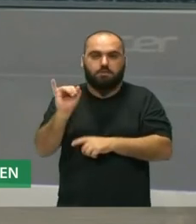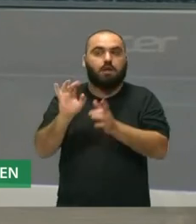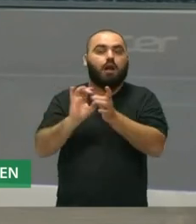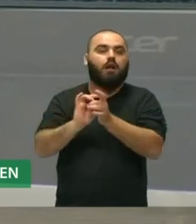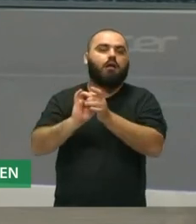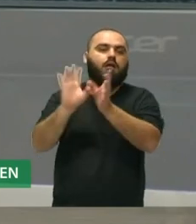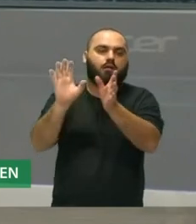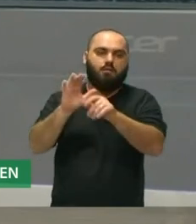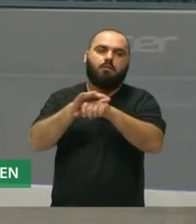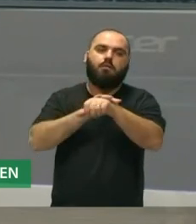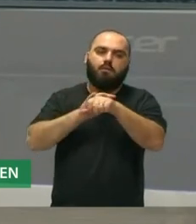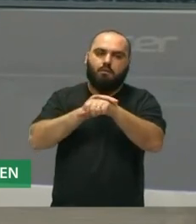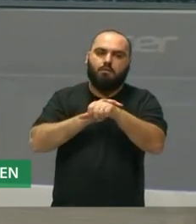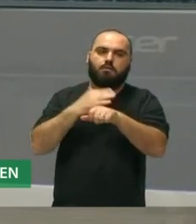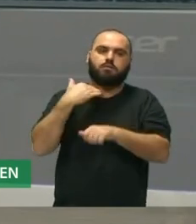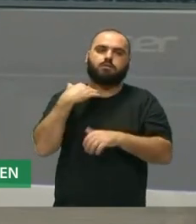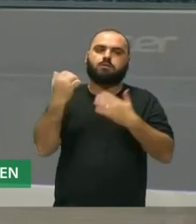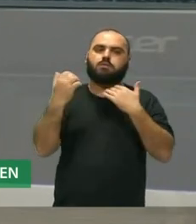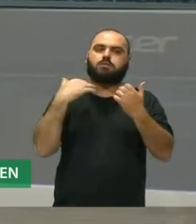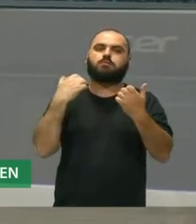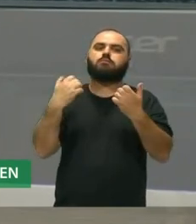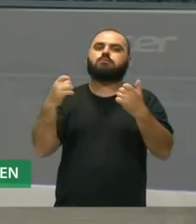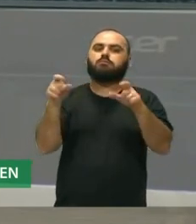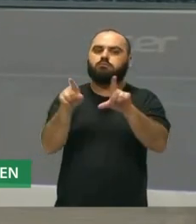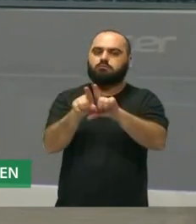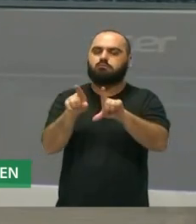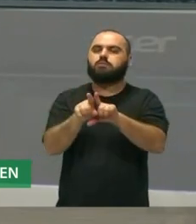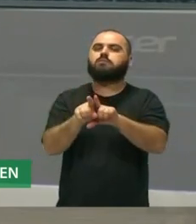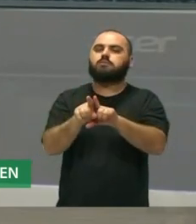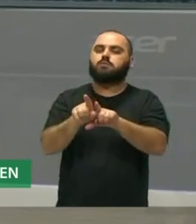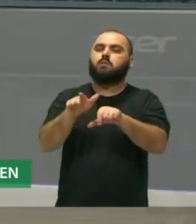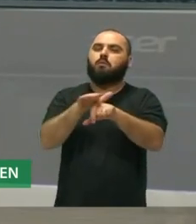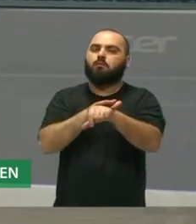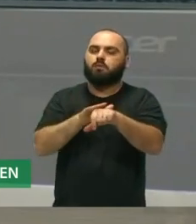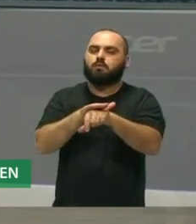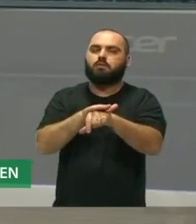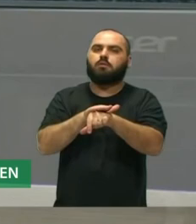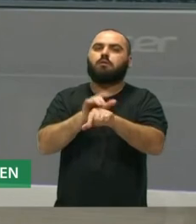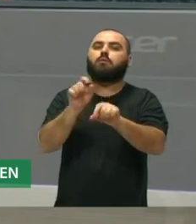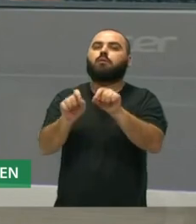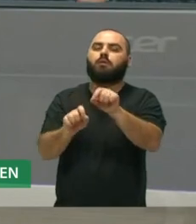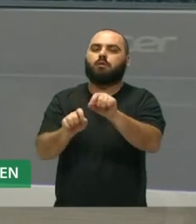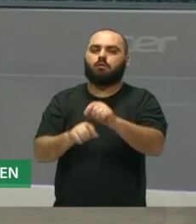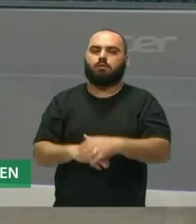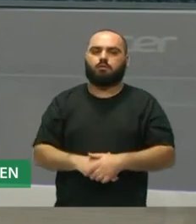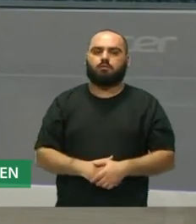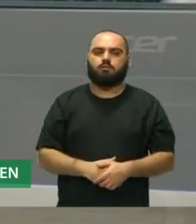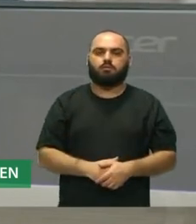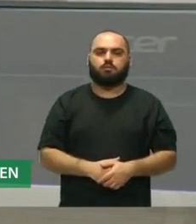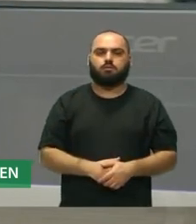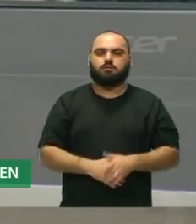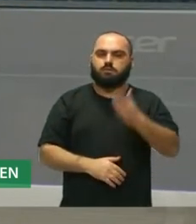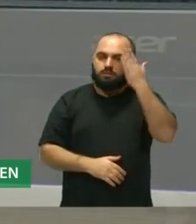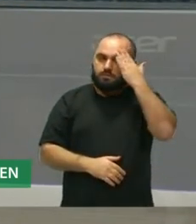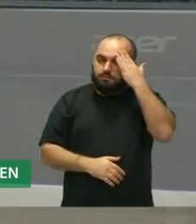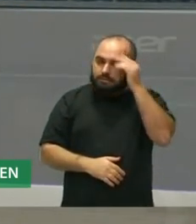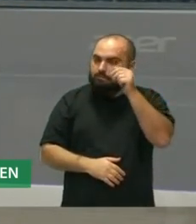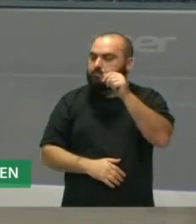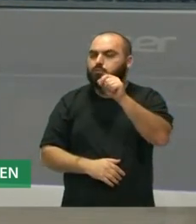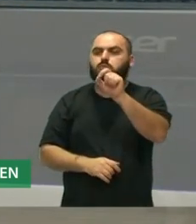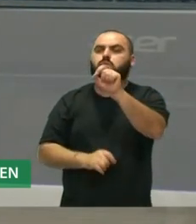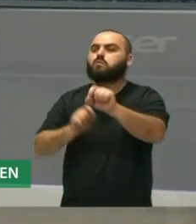disposição para conversar sobre as necessidades do